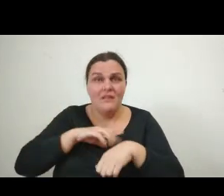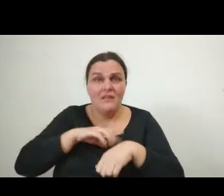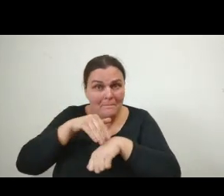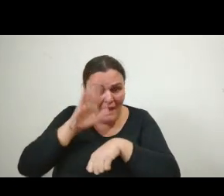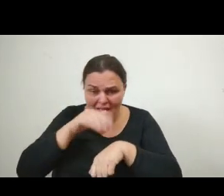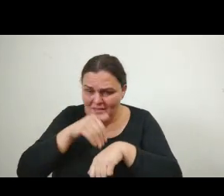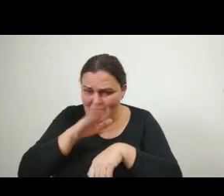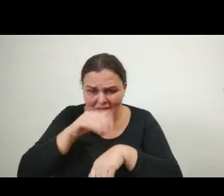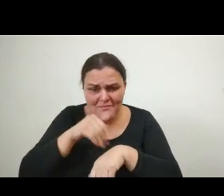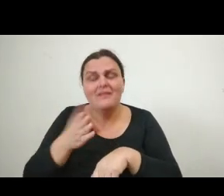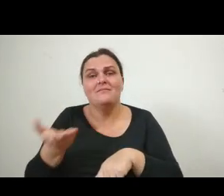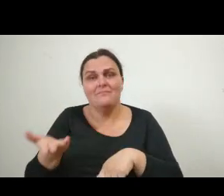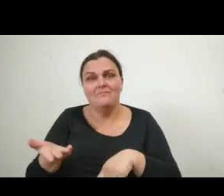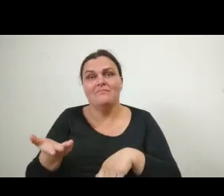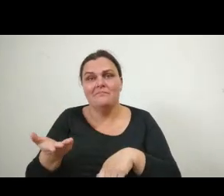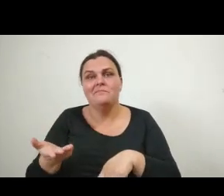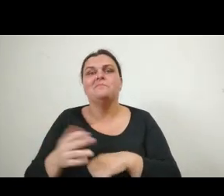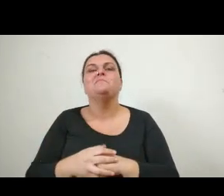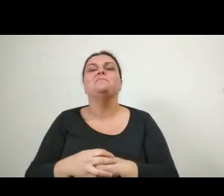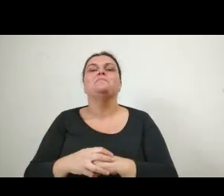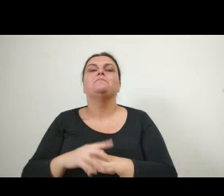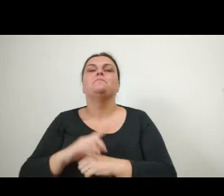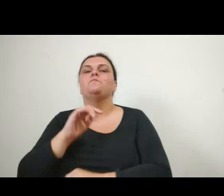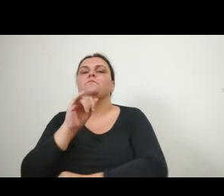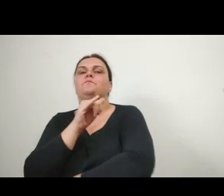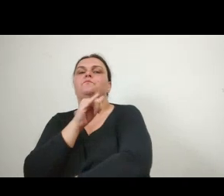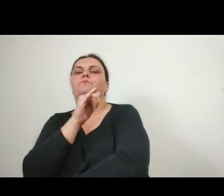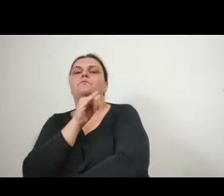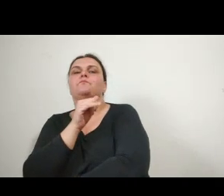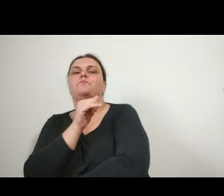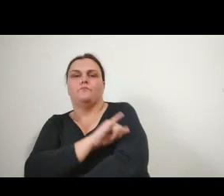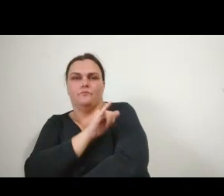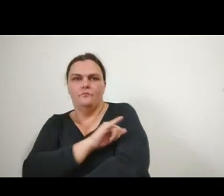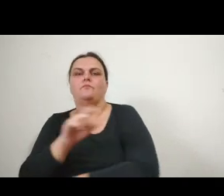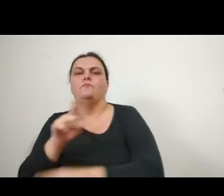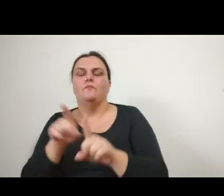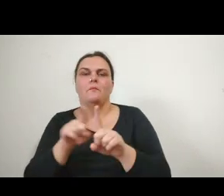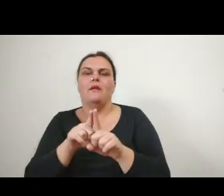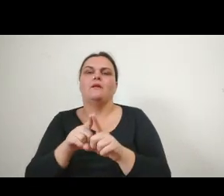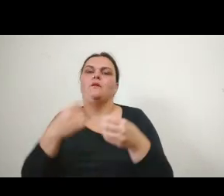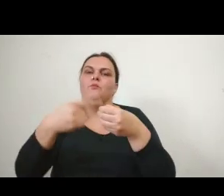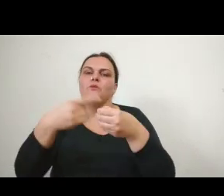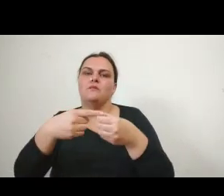Aqui o caso do município de Petrópolis, que fica na região serrana do estado do Rio de Janeiro.